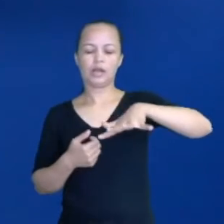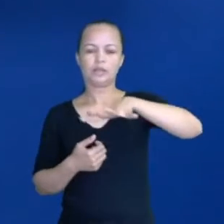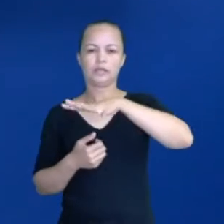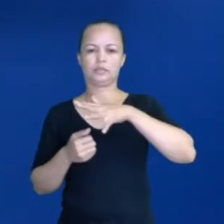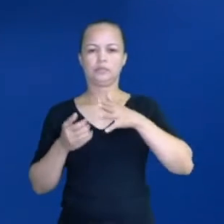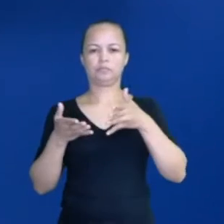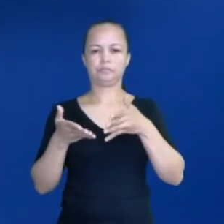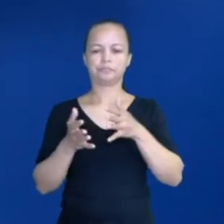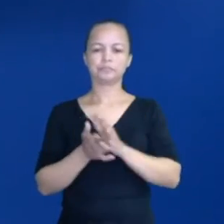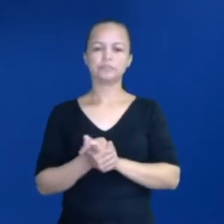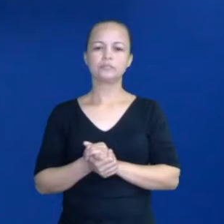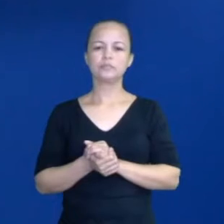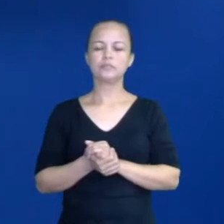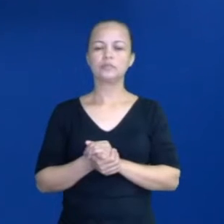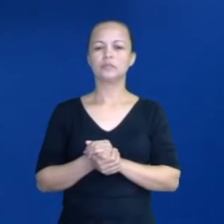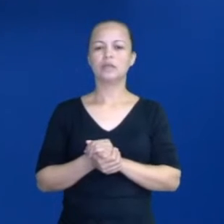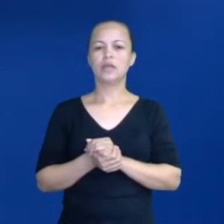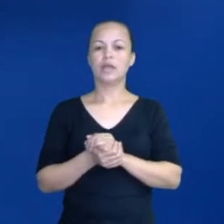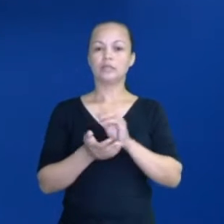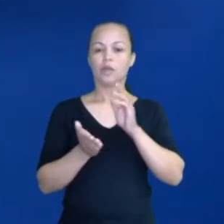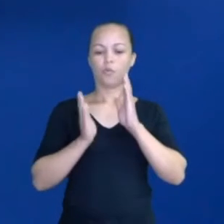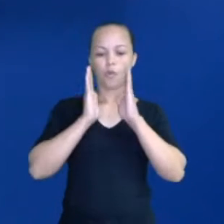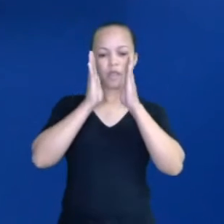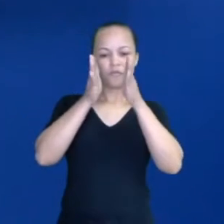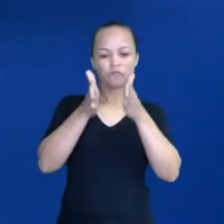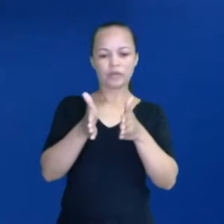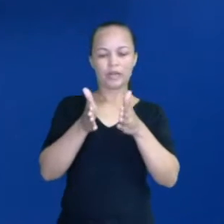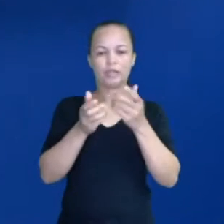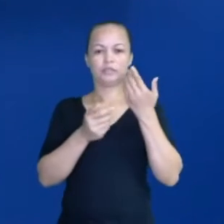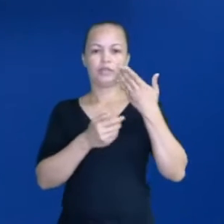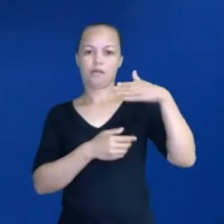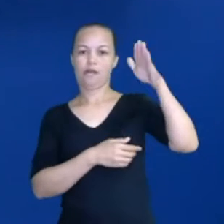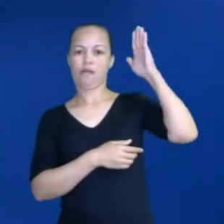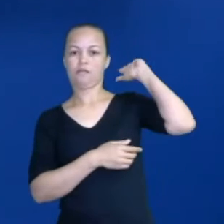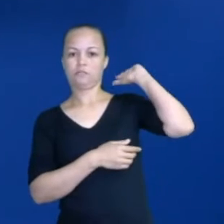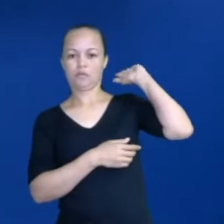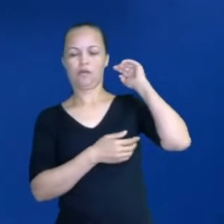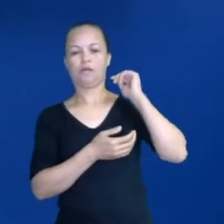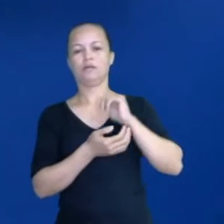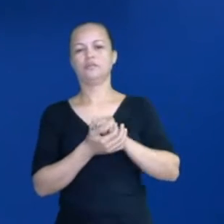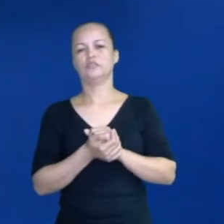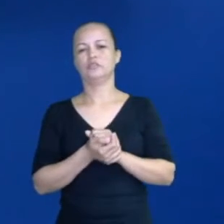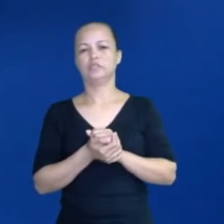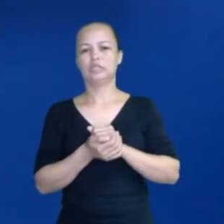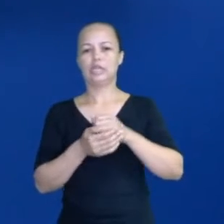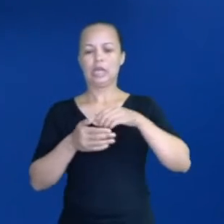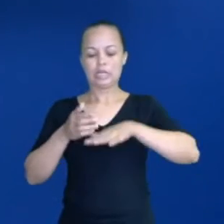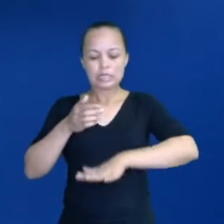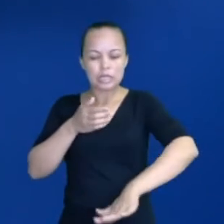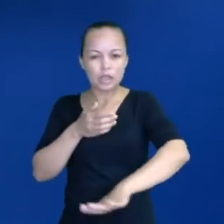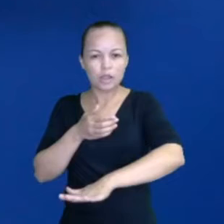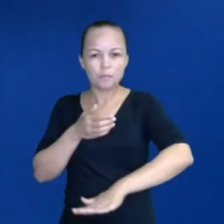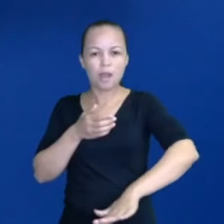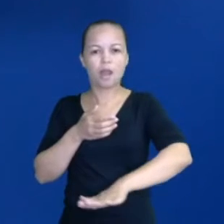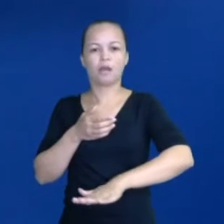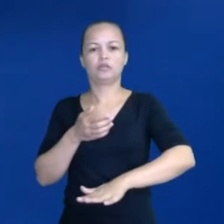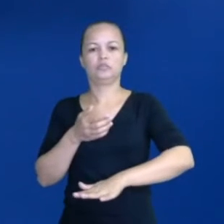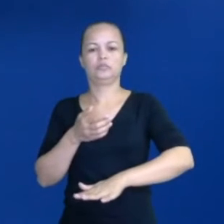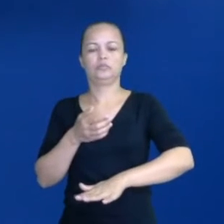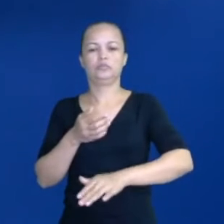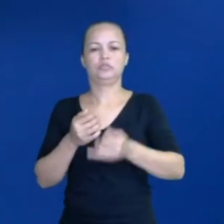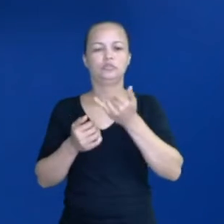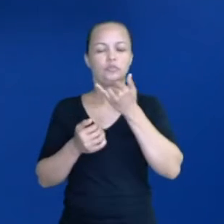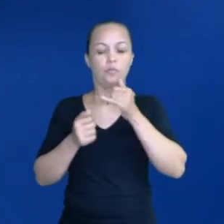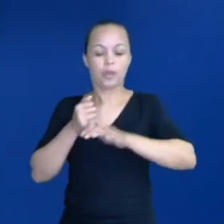Como assim? Em frente, atrás, debaixo, embaixo,